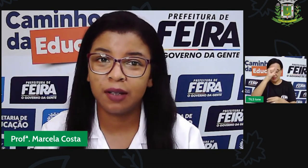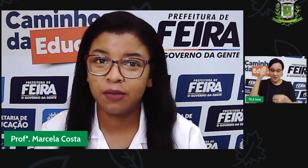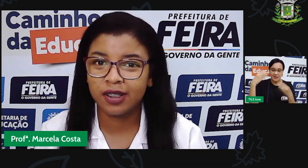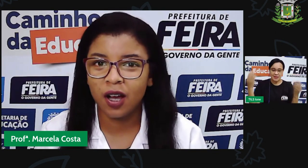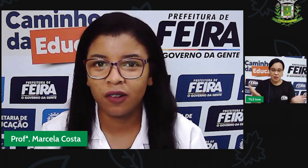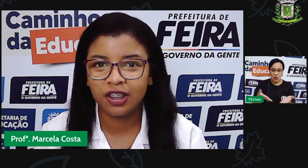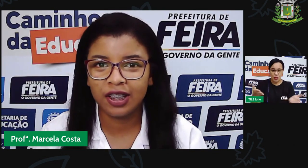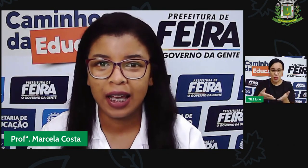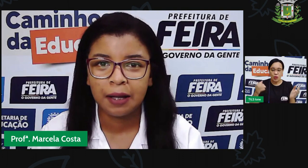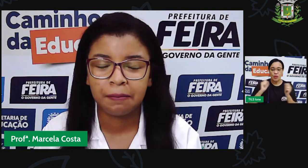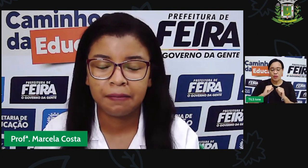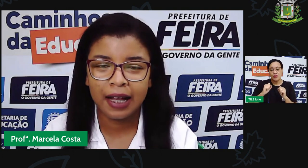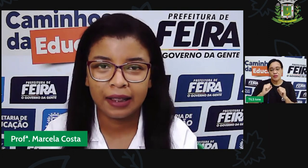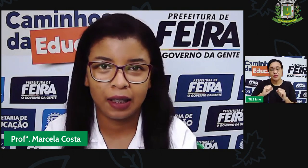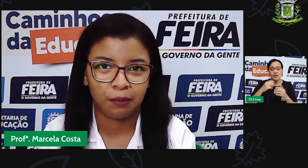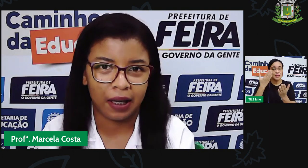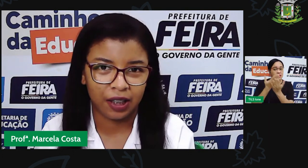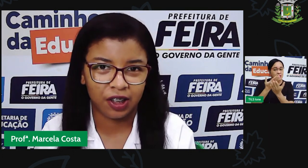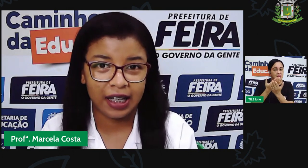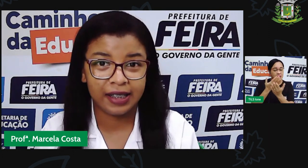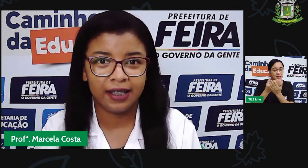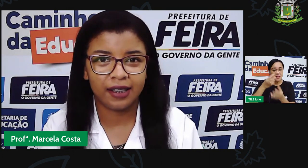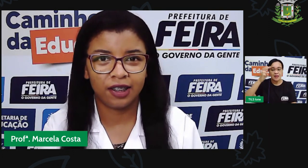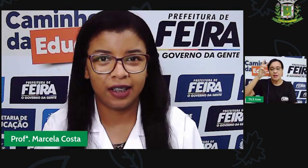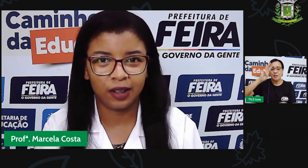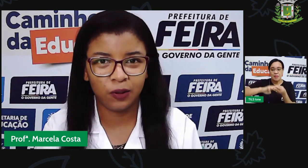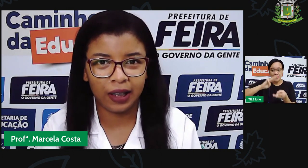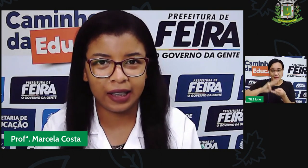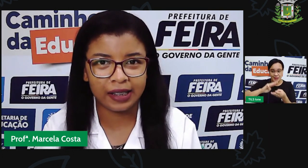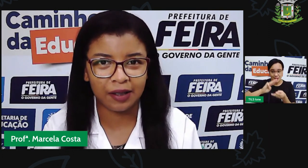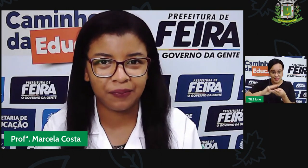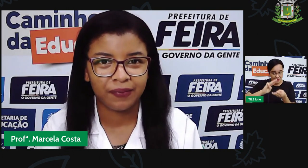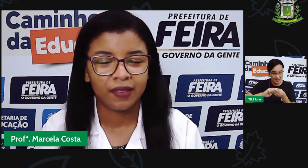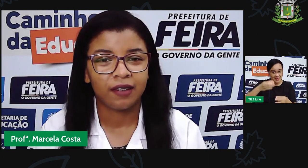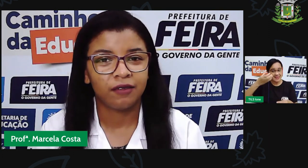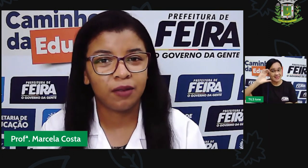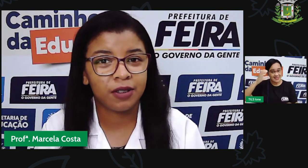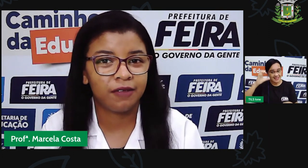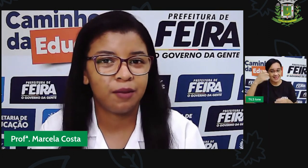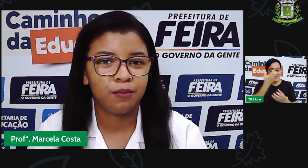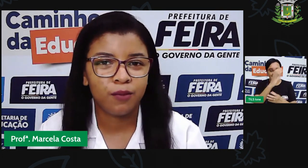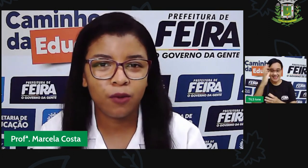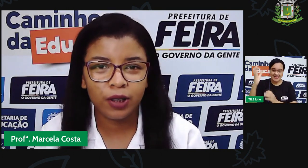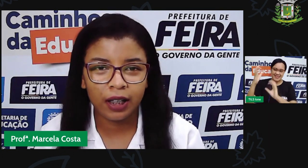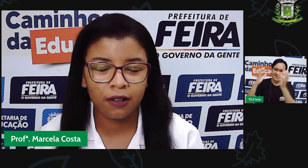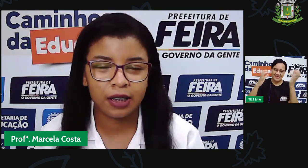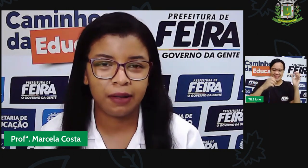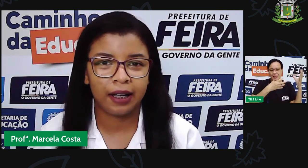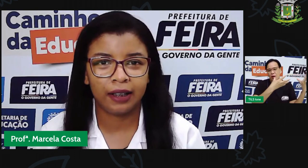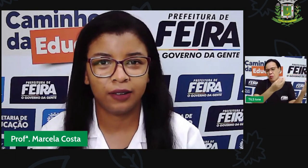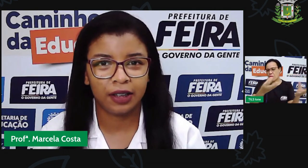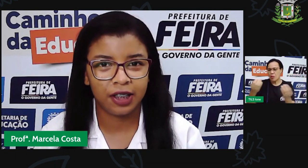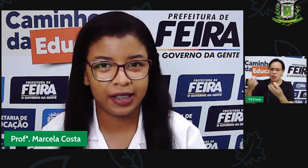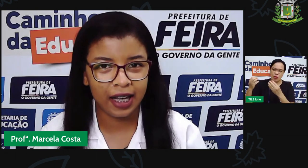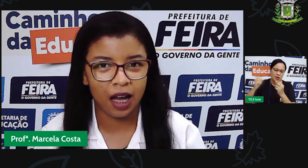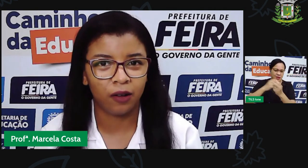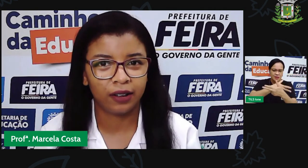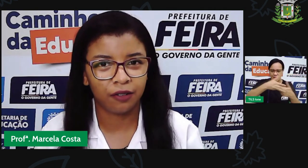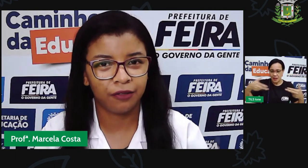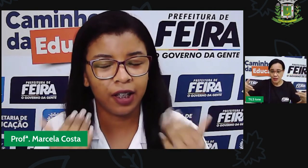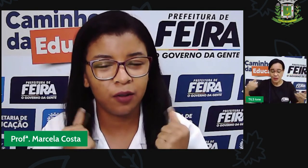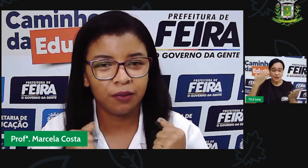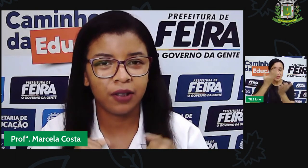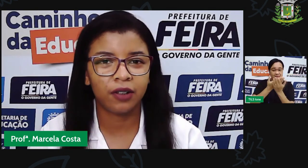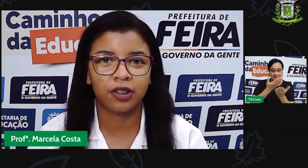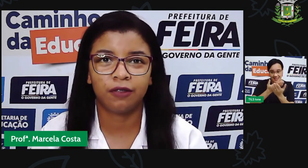nós teremos aula de Matemática e Ciências da Natureza. Vamos ver muita coisa bacana durante essa aula.